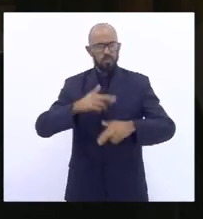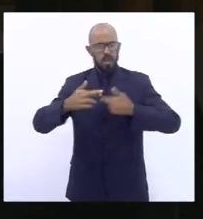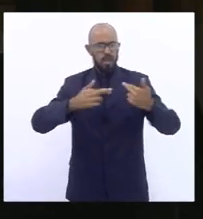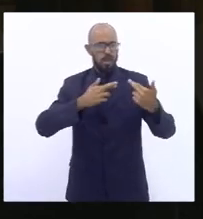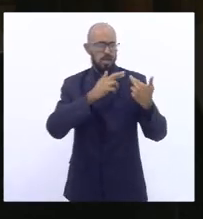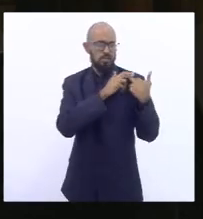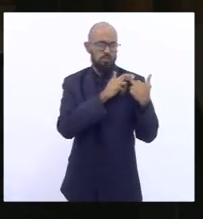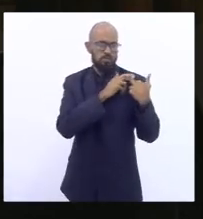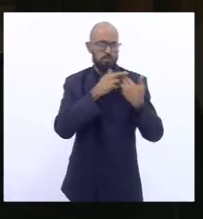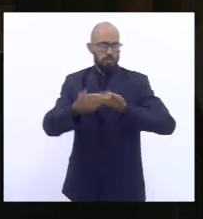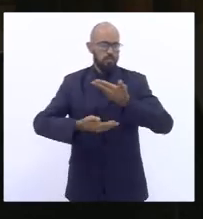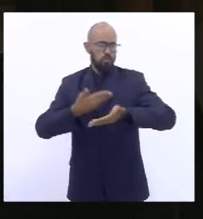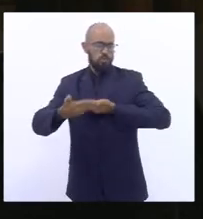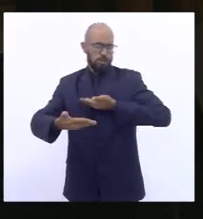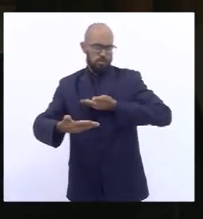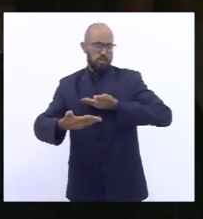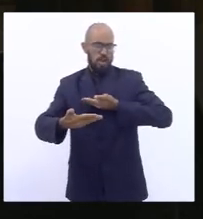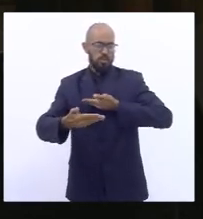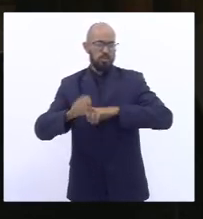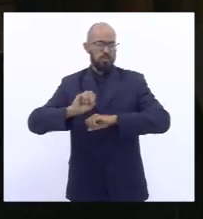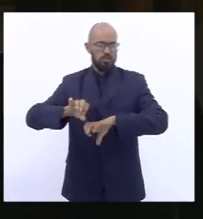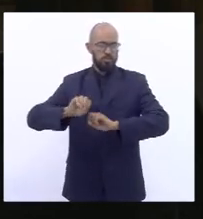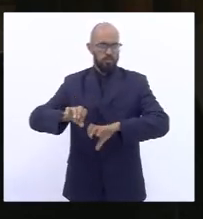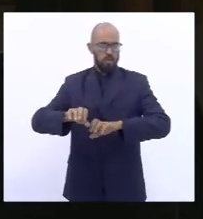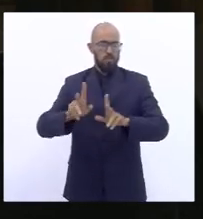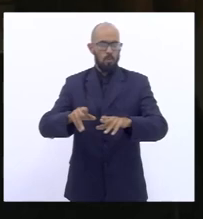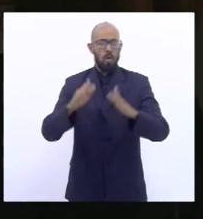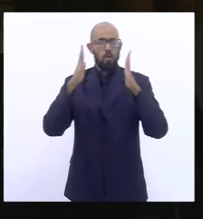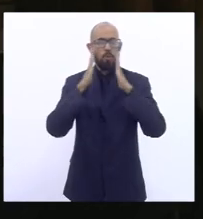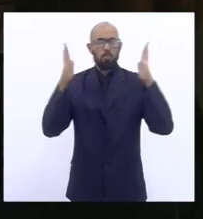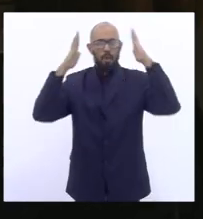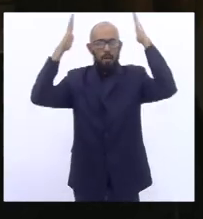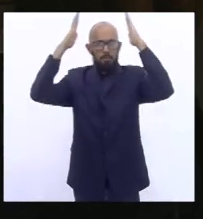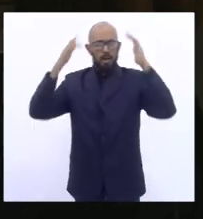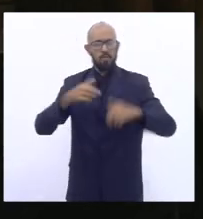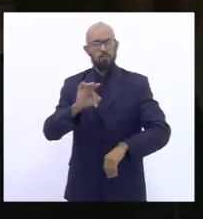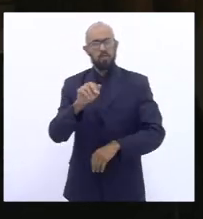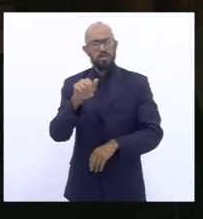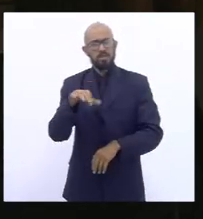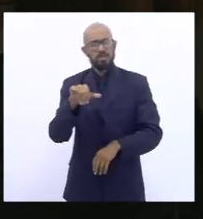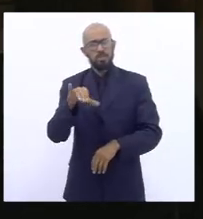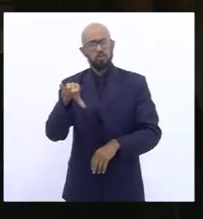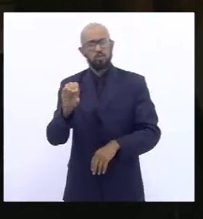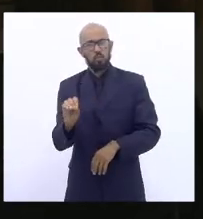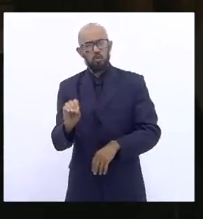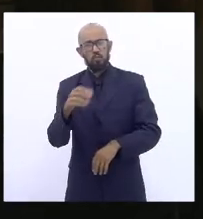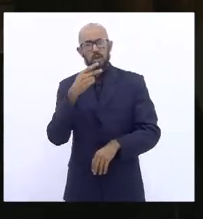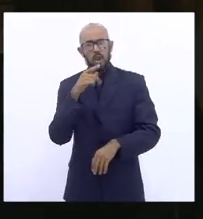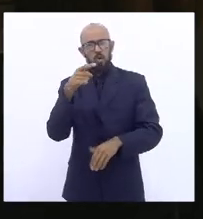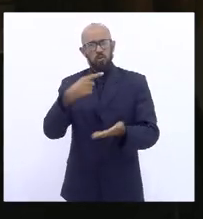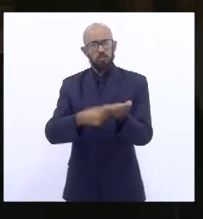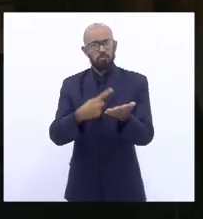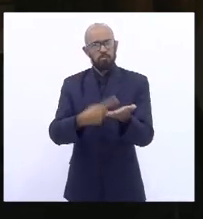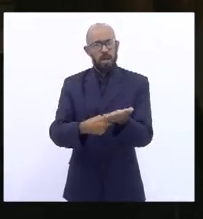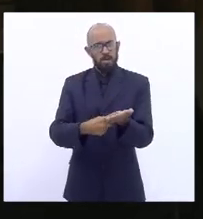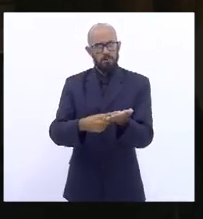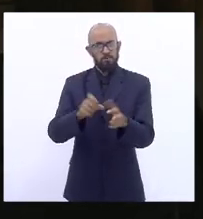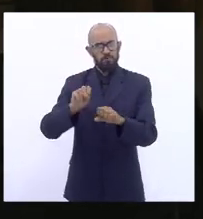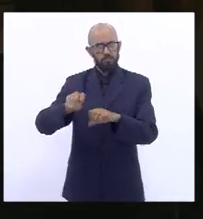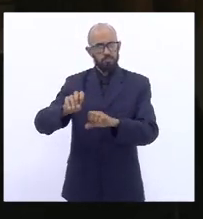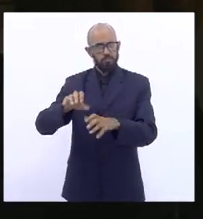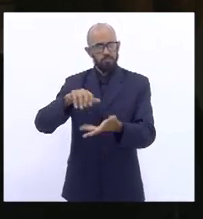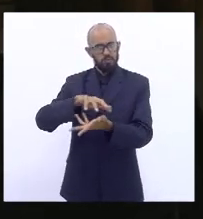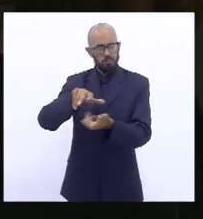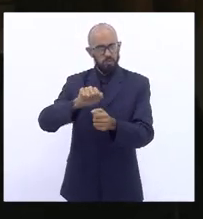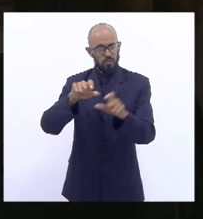no processo educacional. É aquilo que o Papa Francisco trouxe como um dos lemas do Pacto Educativo Global, que é a